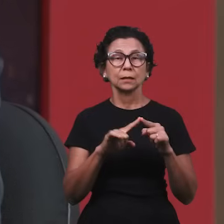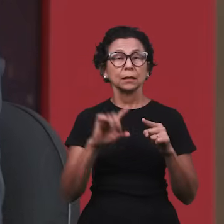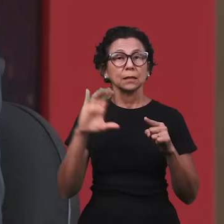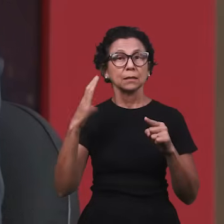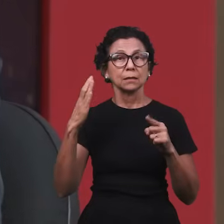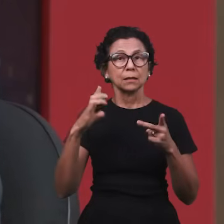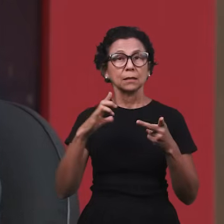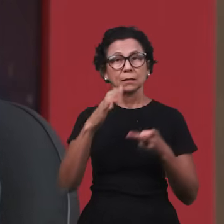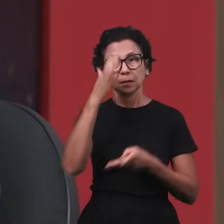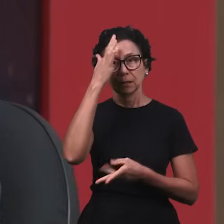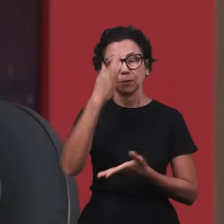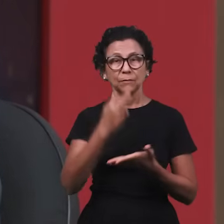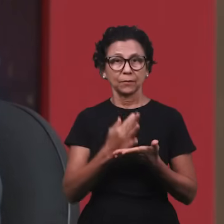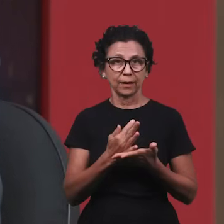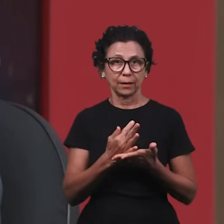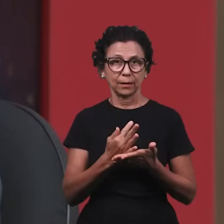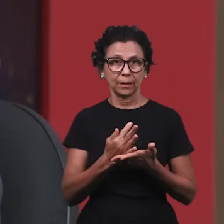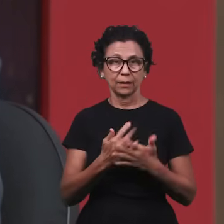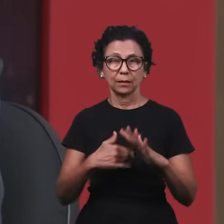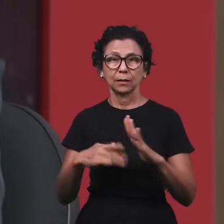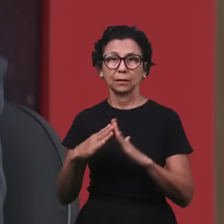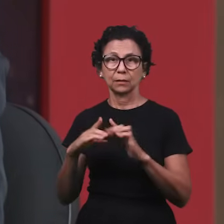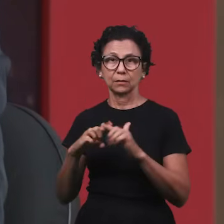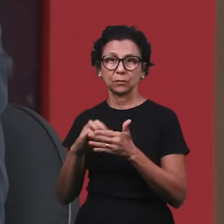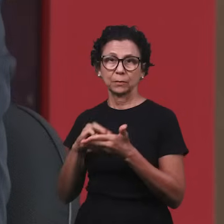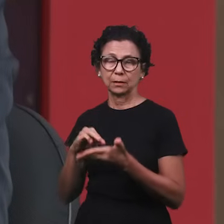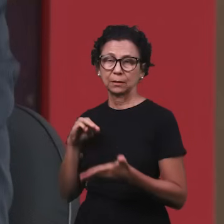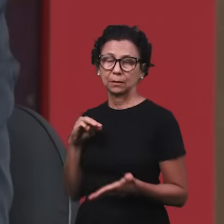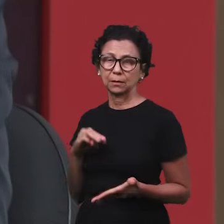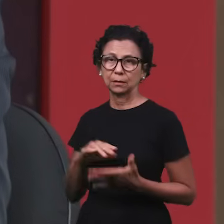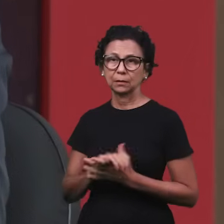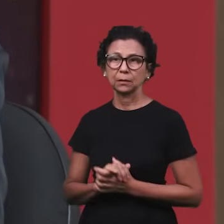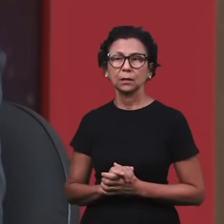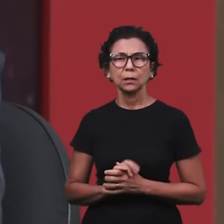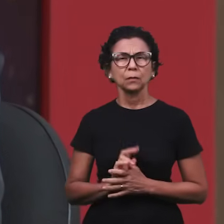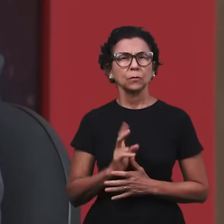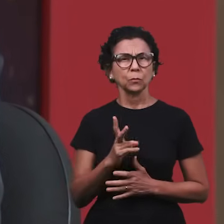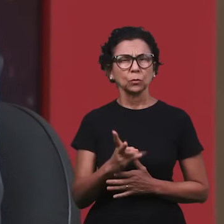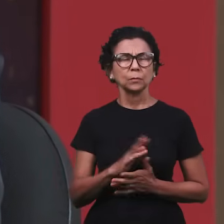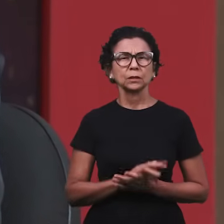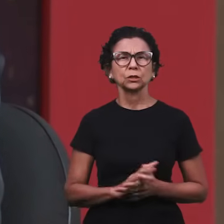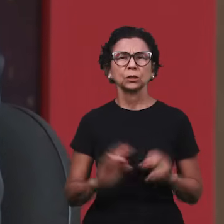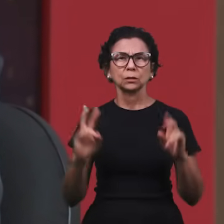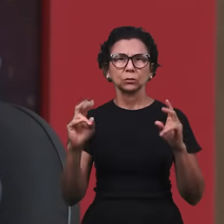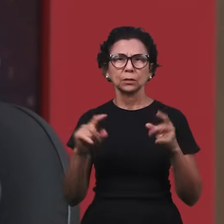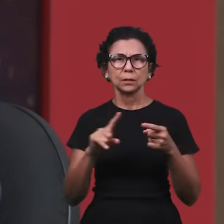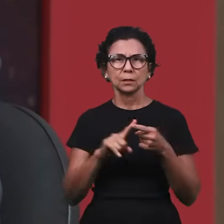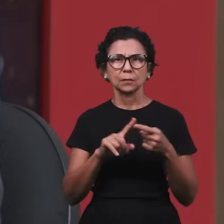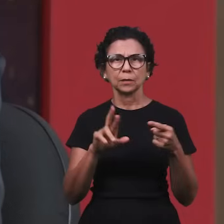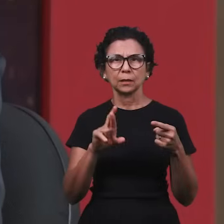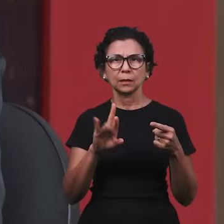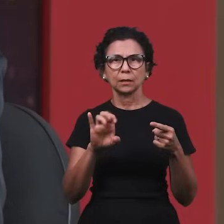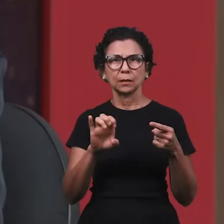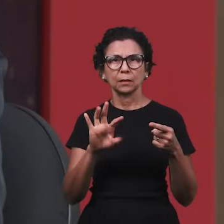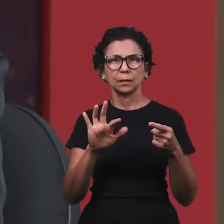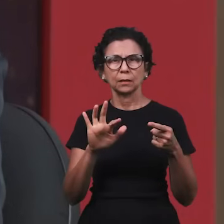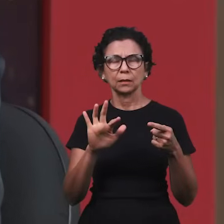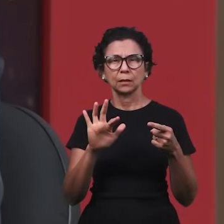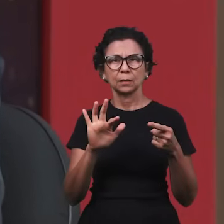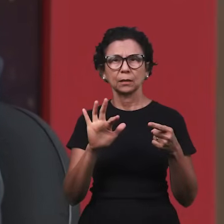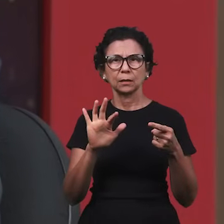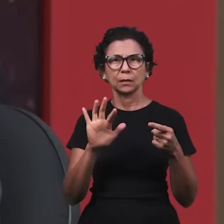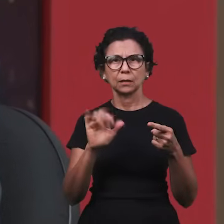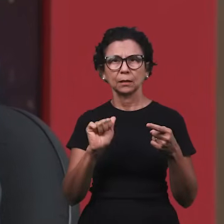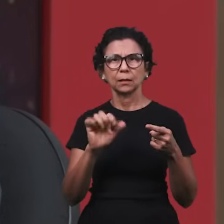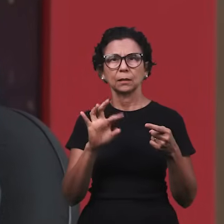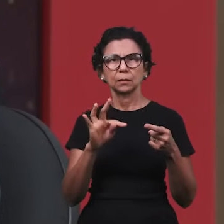Igreja Cristã Maranata. Vamos continuar tratando aqui a respeito do tema relatividade e relativismo. Essa é a segunda parte